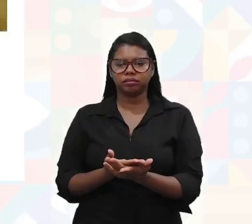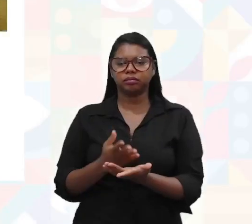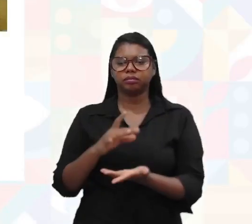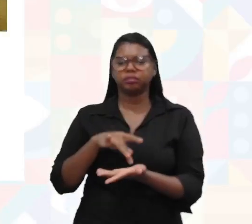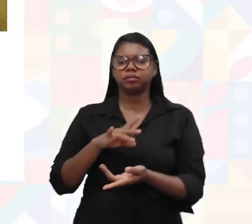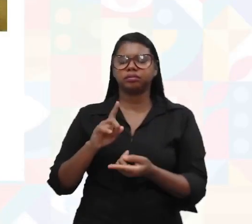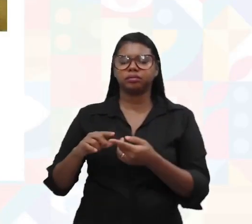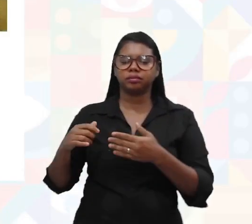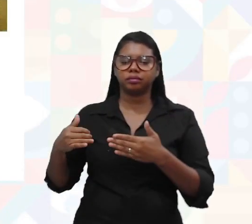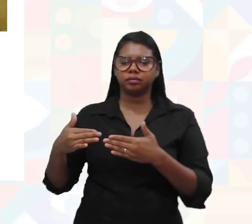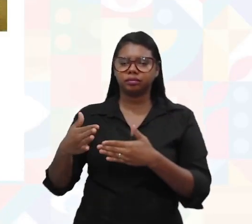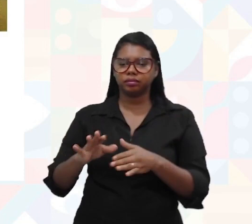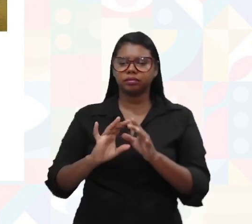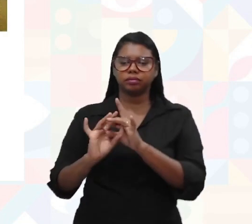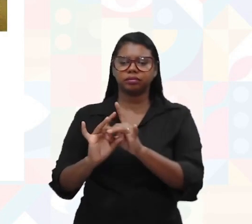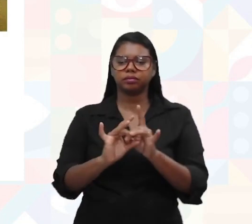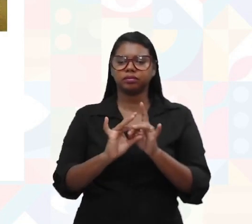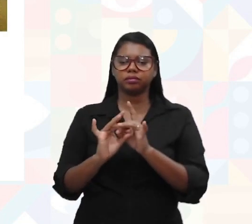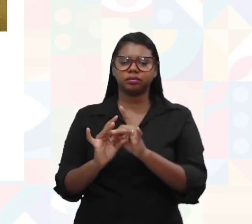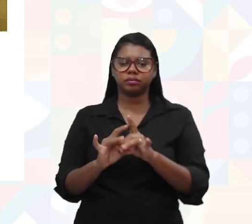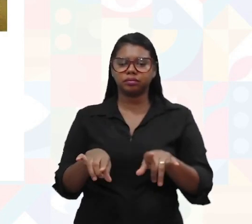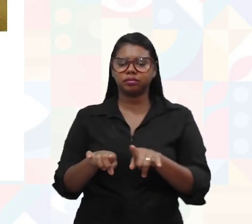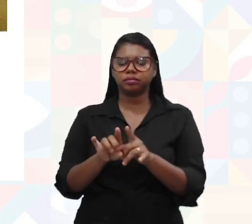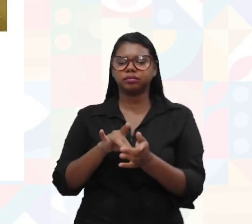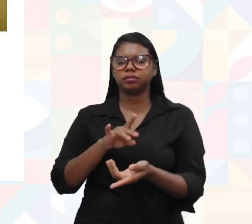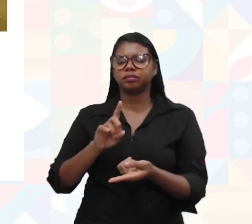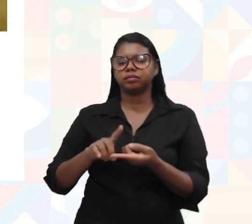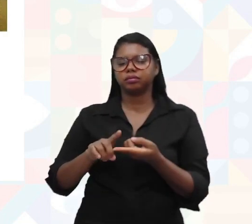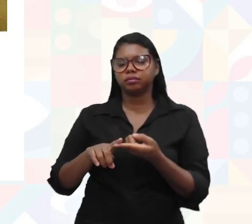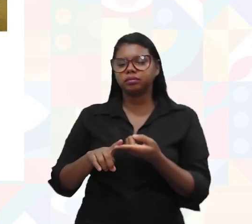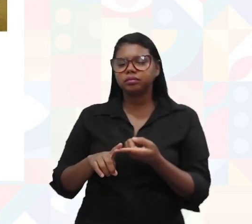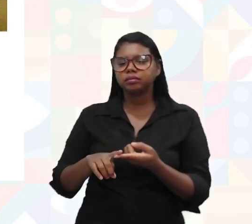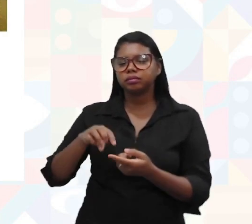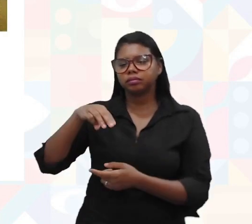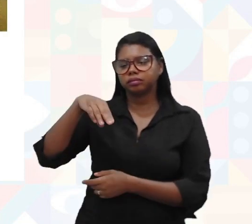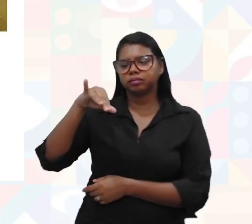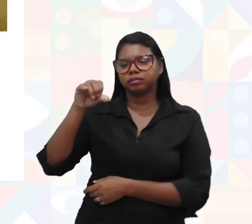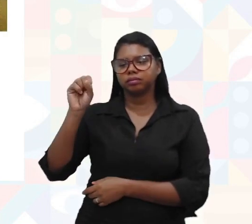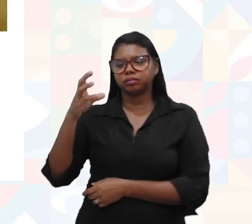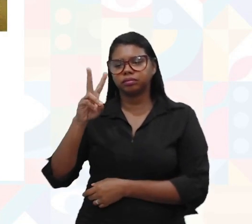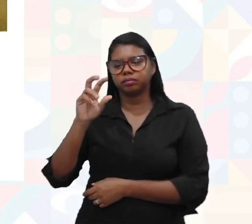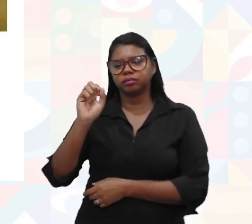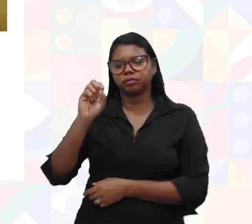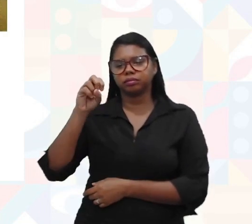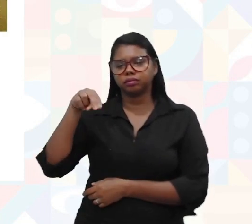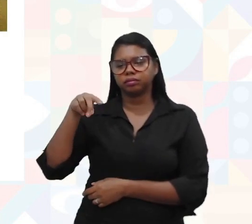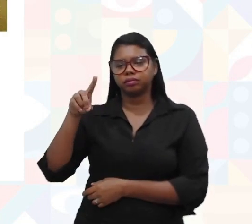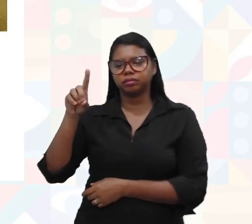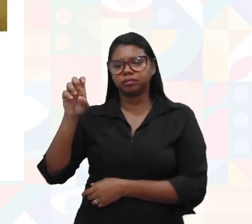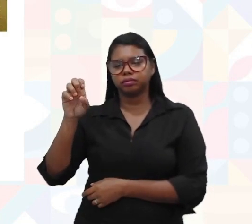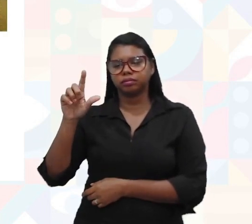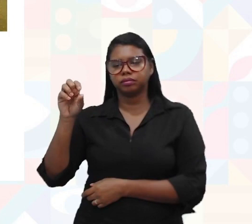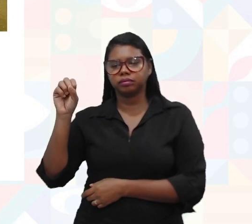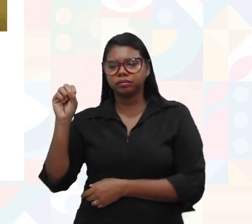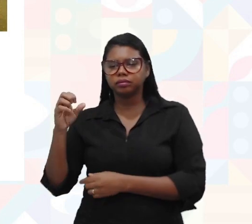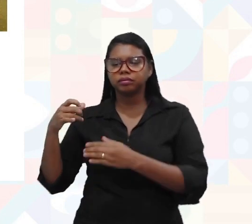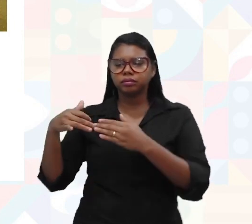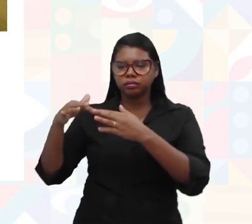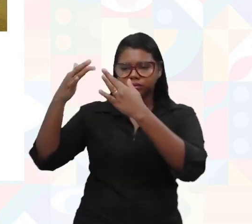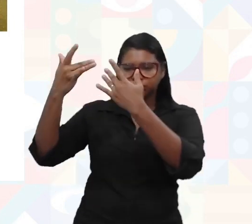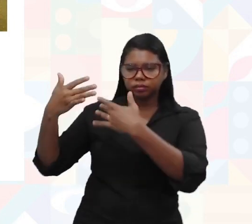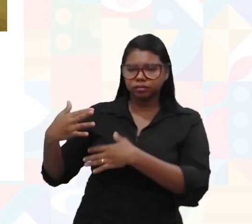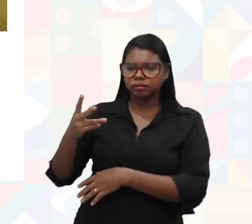mais adiante se uniram com Walter Gropius e Mies van der Rohe na criação da Bauhaus, que a gente vai falar dela